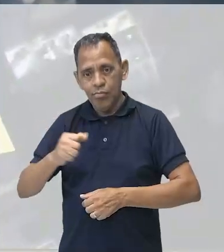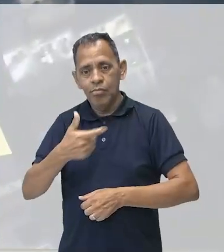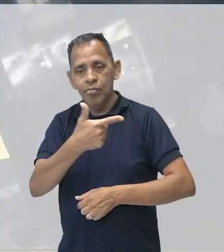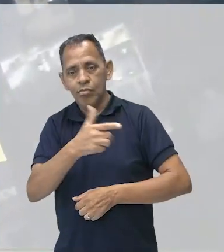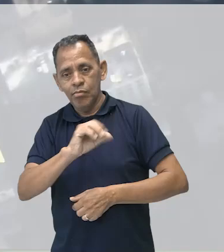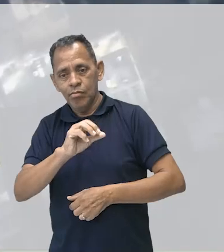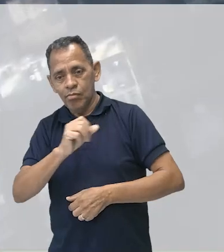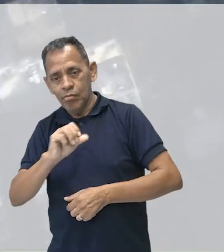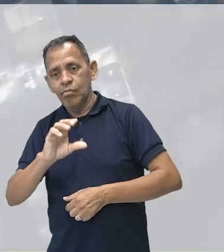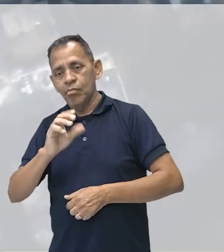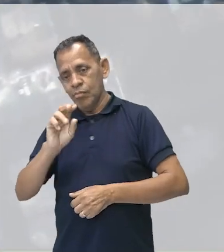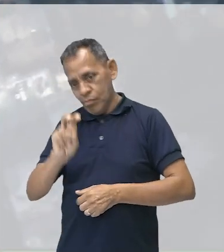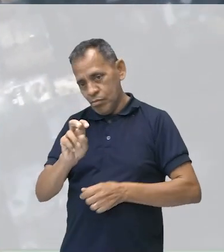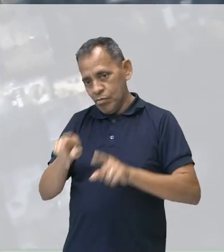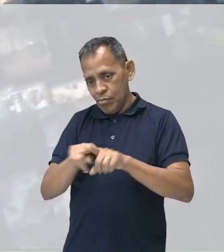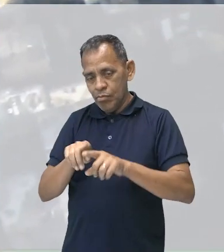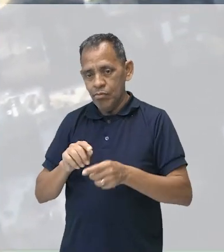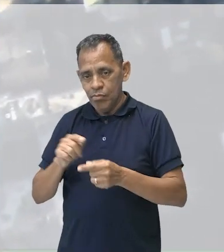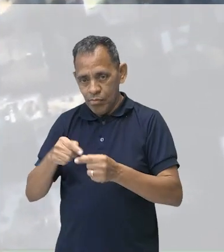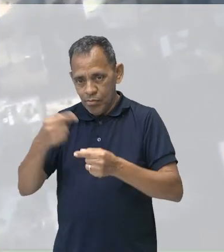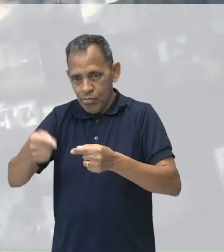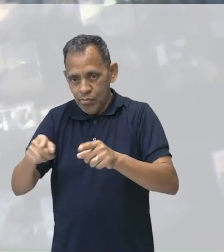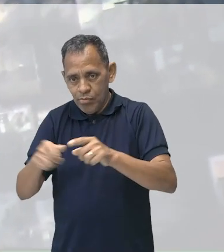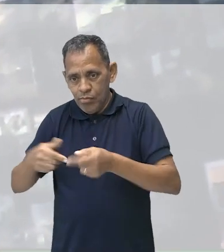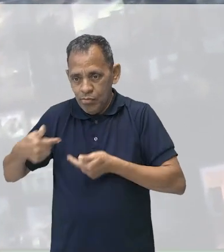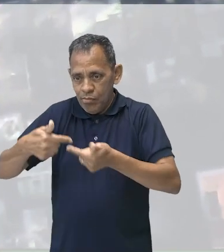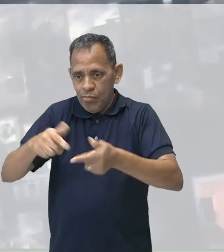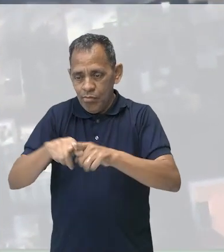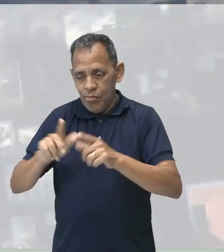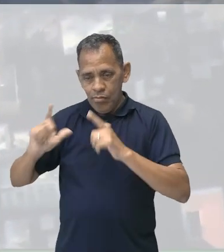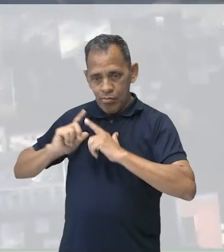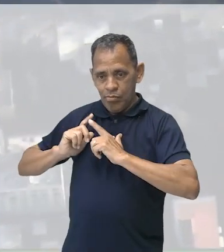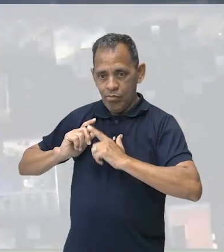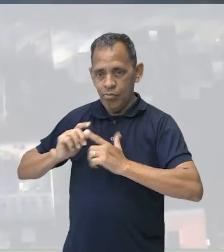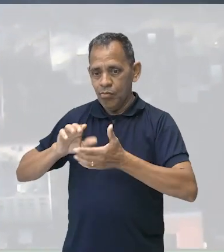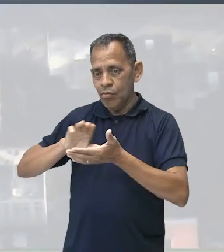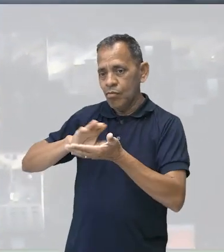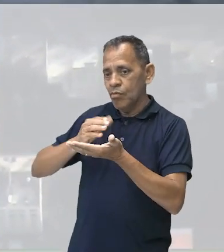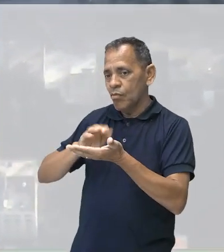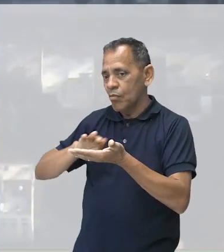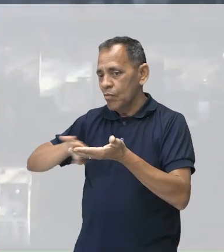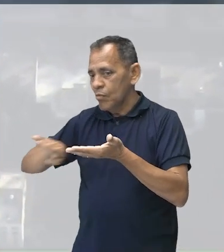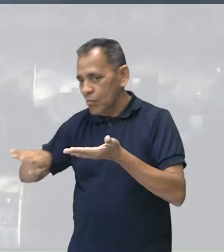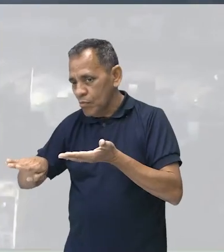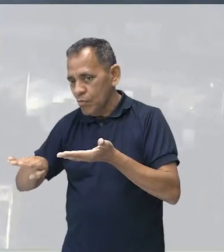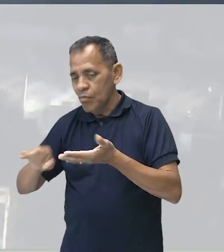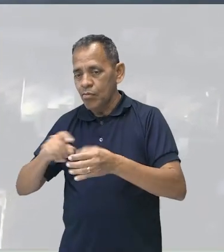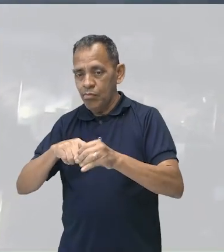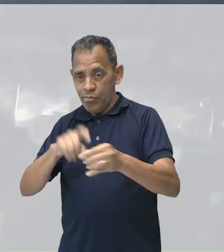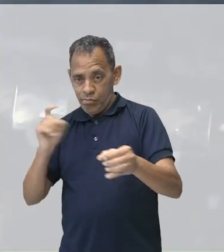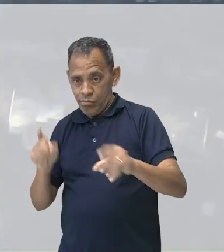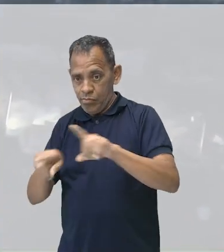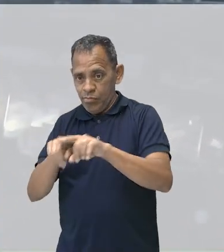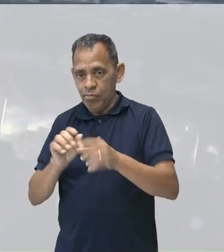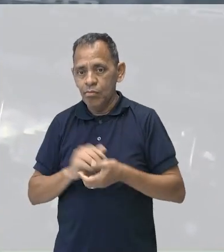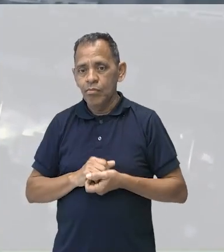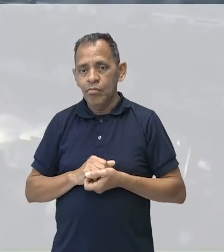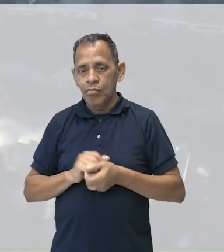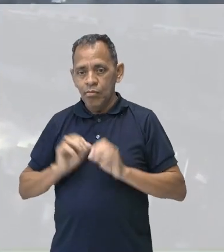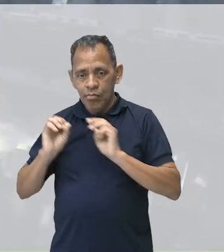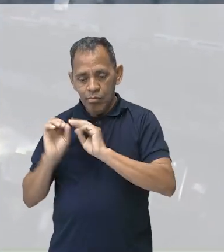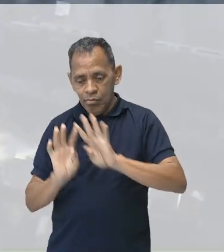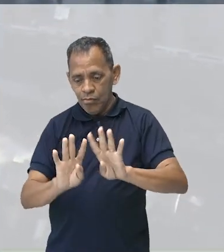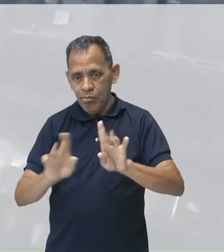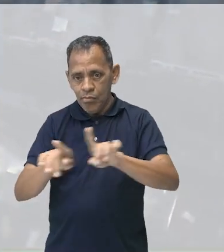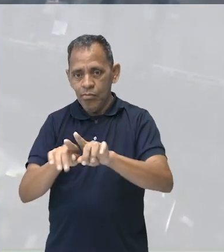após uma segunda intifada, Israel retirou suas tropas da faixa de Gaza. E no ano seguinte, o Hamas obteve